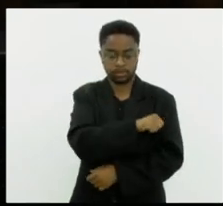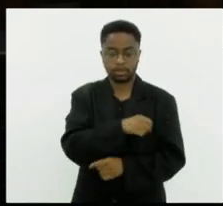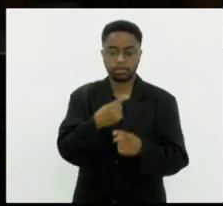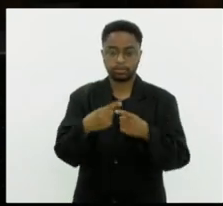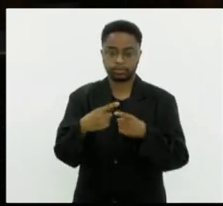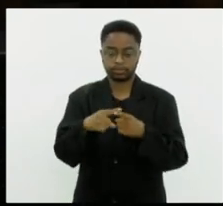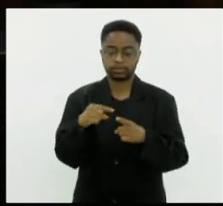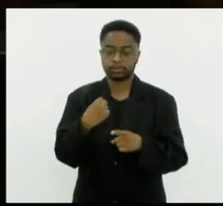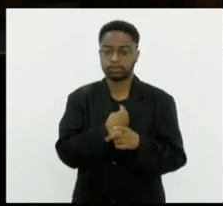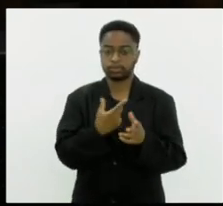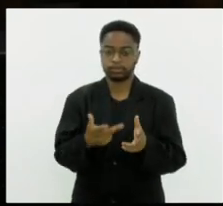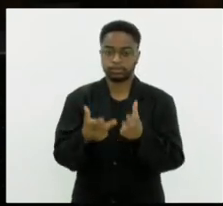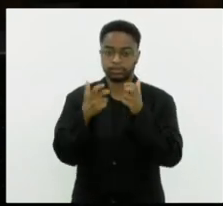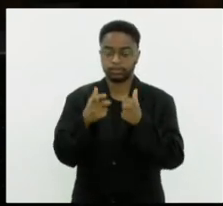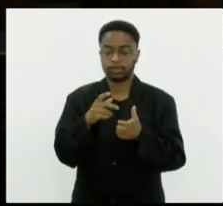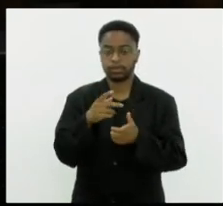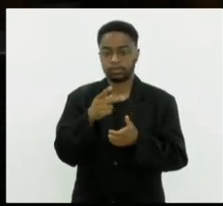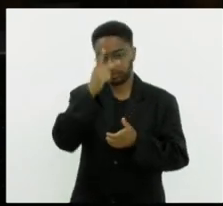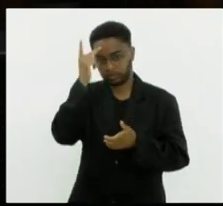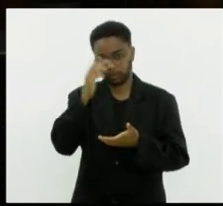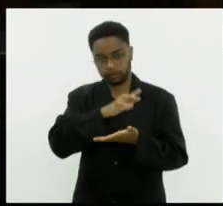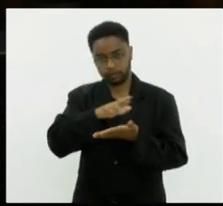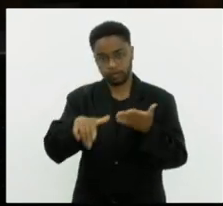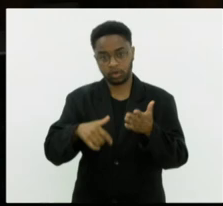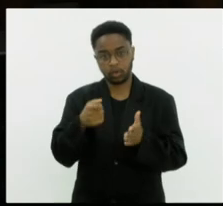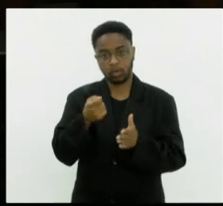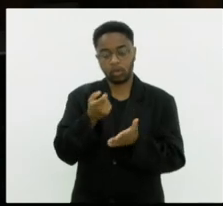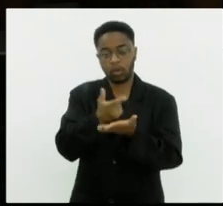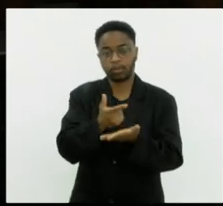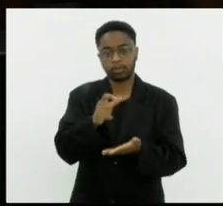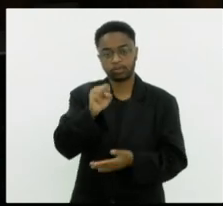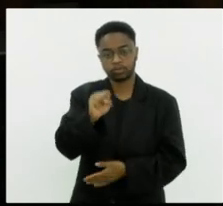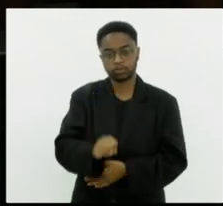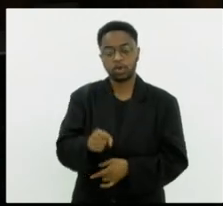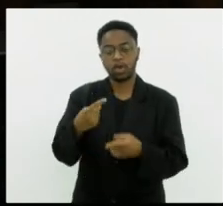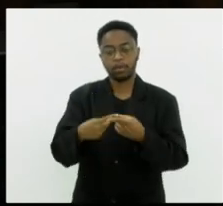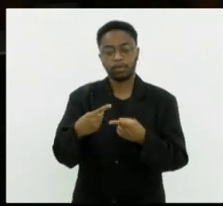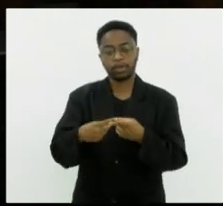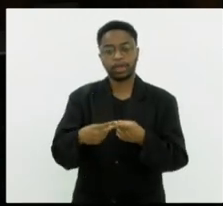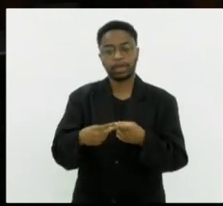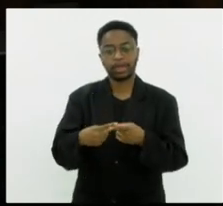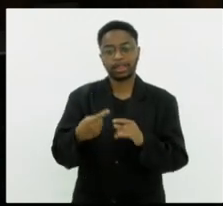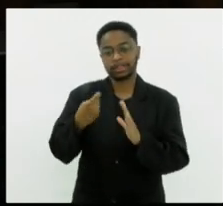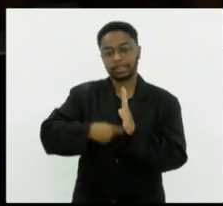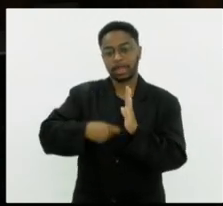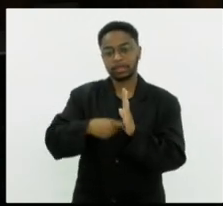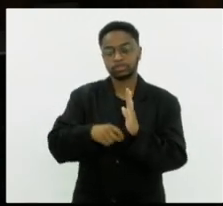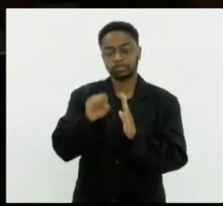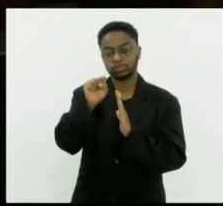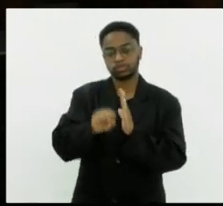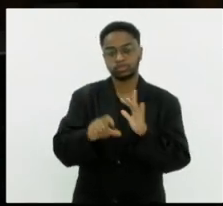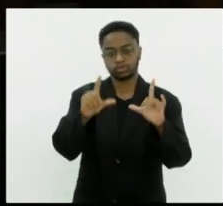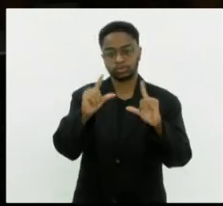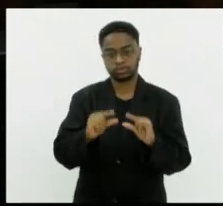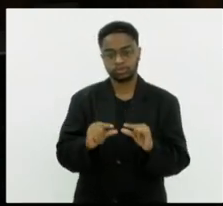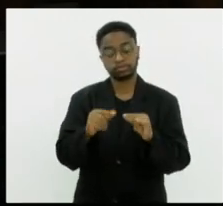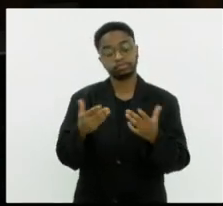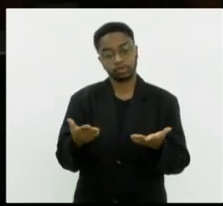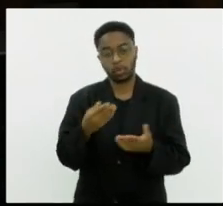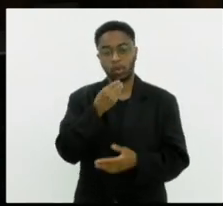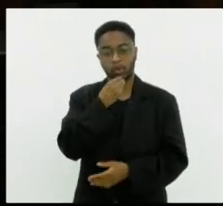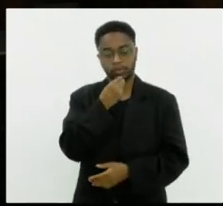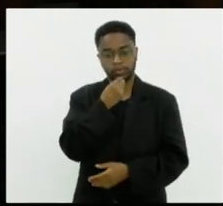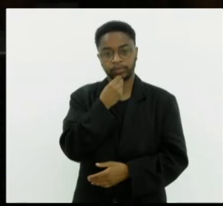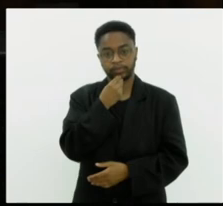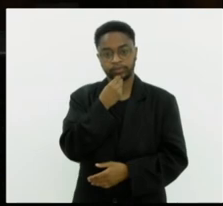que muitas pessoas compram do sul do país por conta da tributação lá ser melhor. E, claro, como não seria diferente, né?